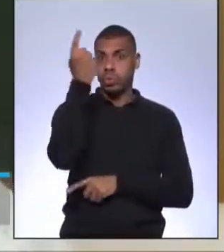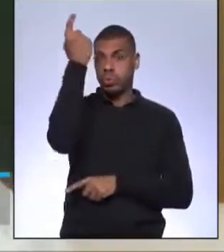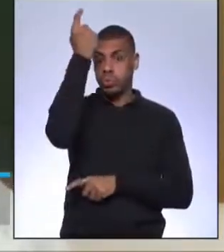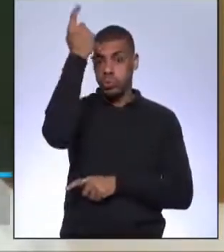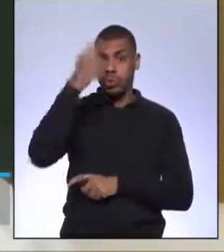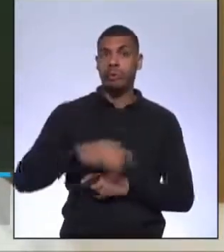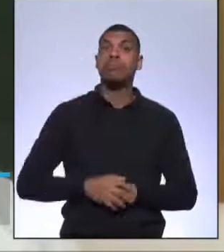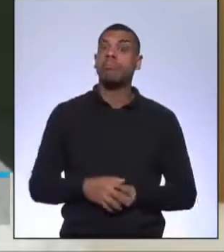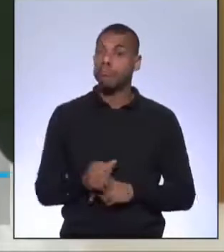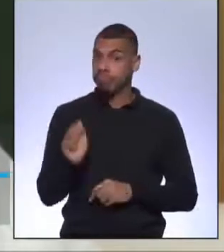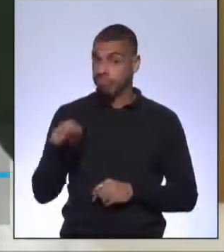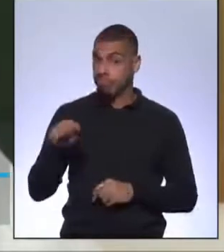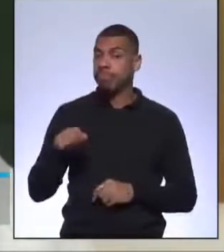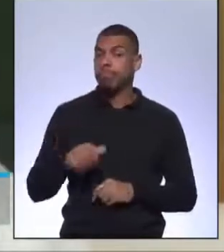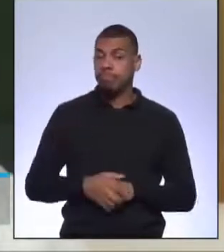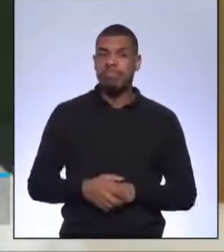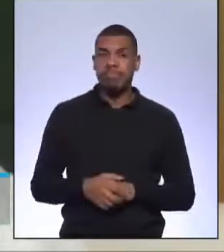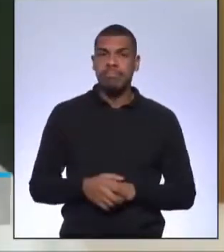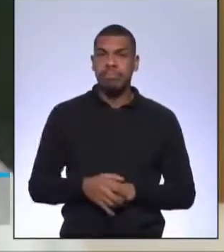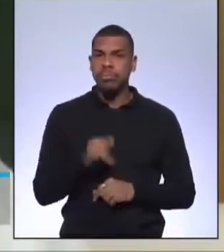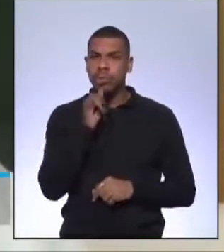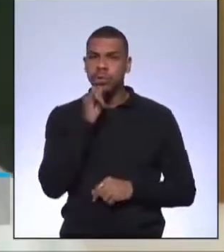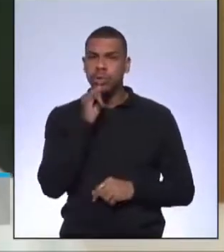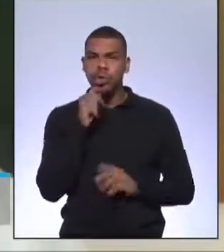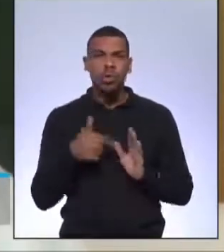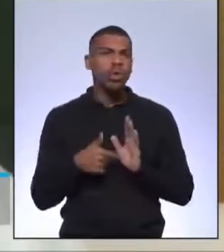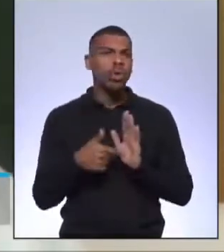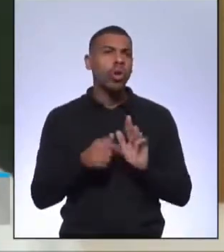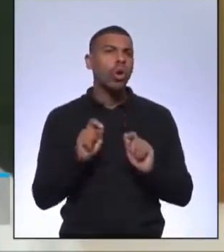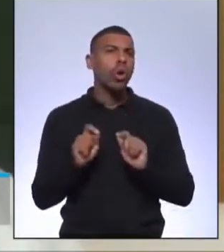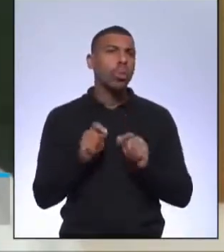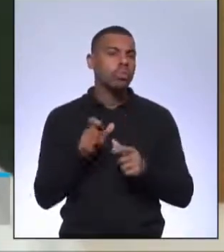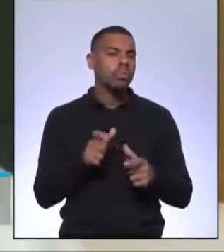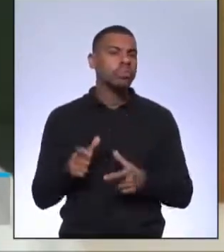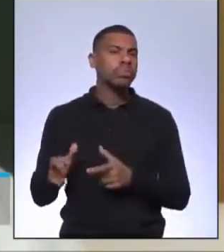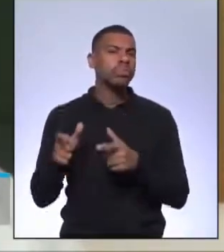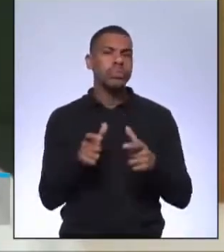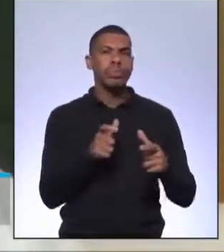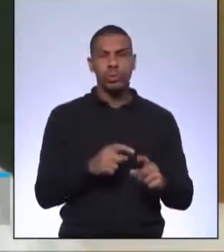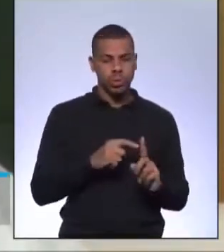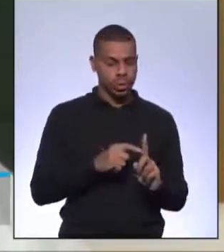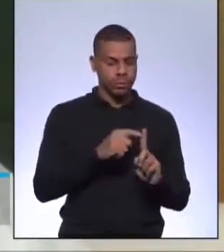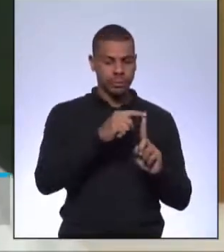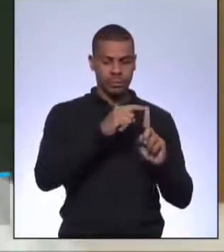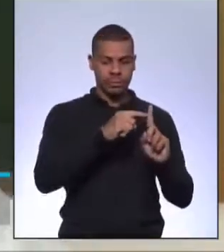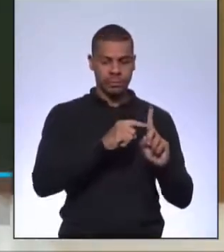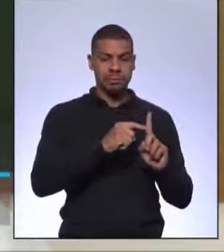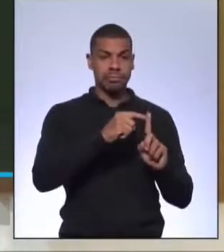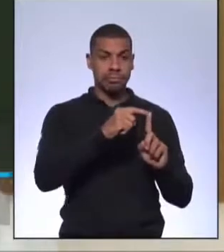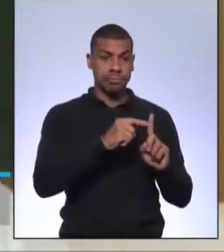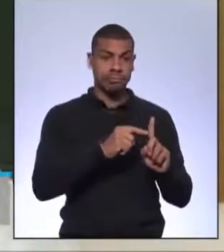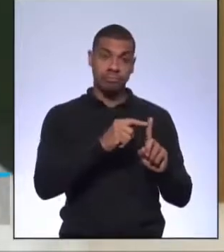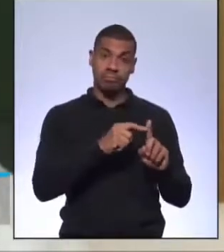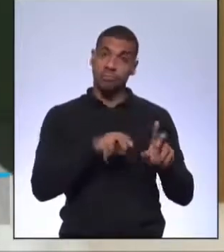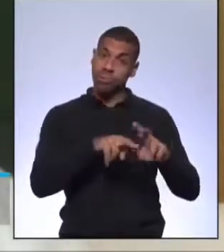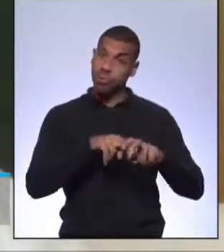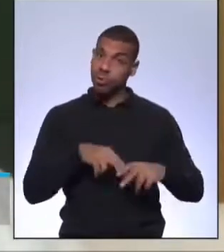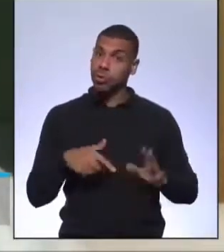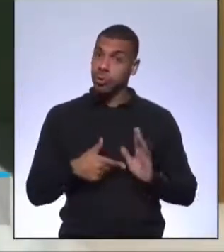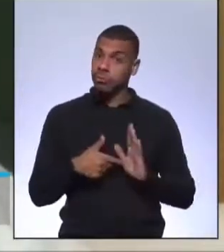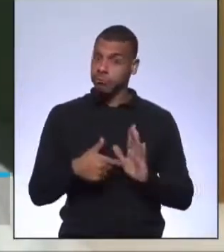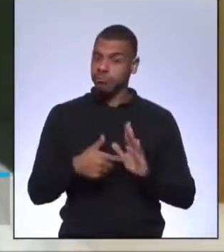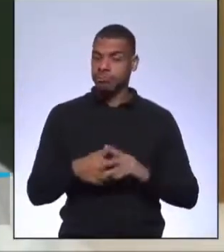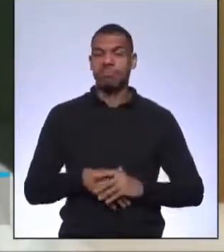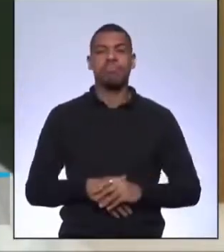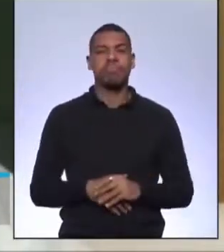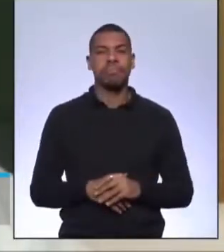ela é aí um dos marcadores aí de determinadas temperaturas ou altitudes, tá bom? Talvez por isso o professor tenha feito